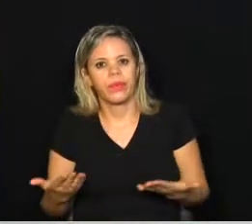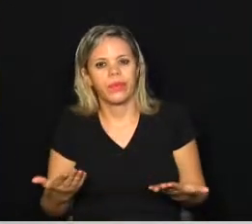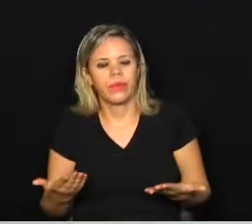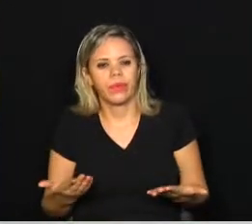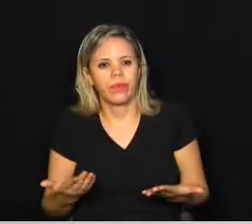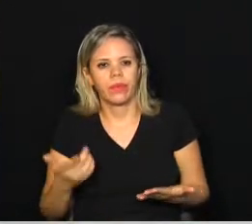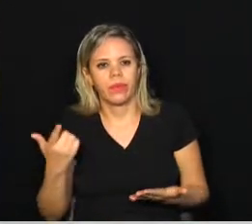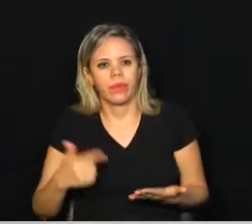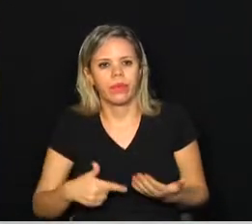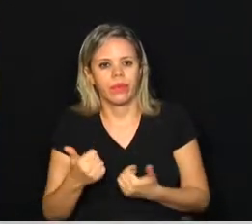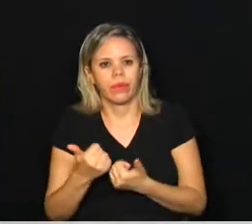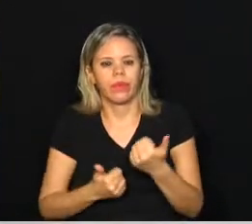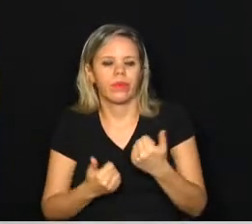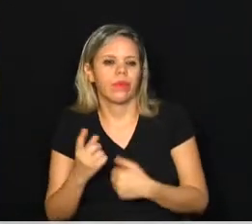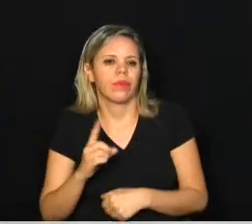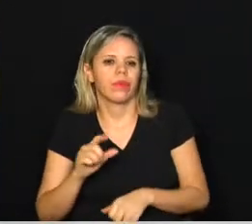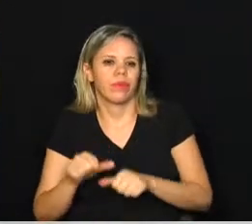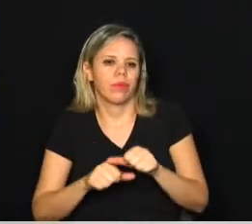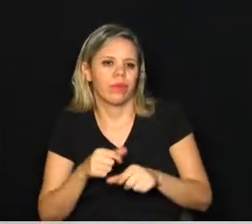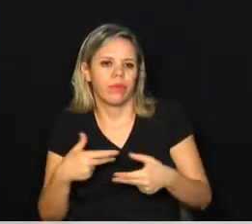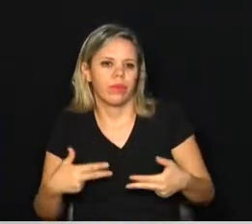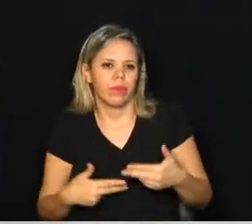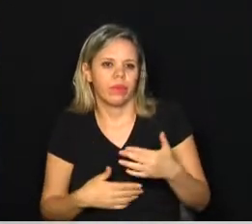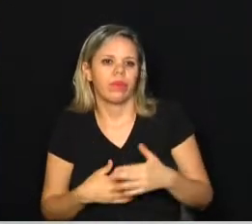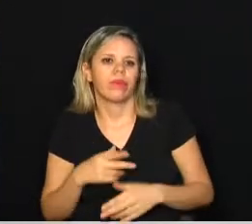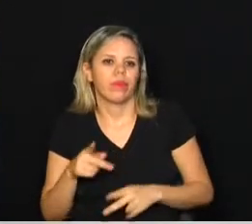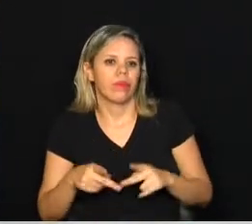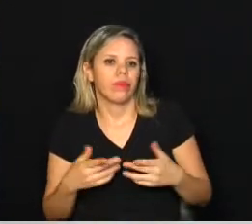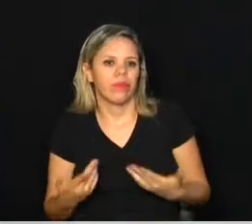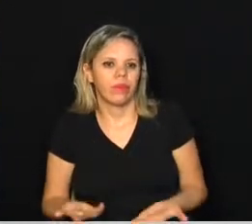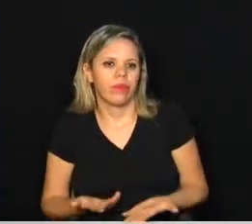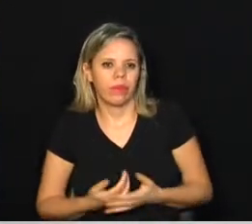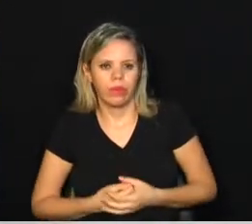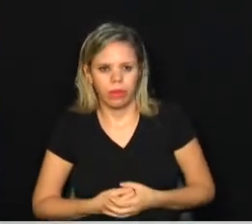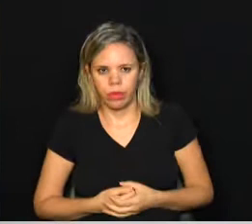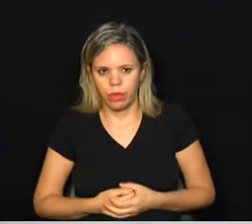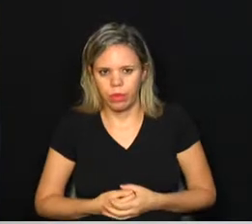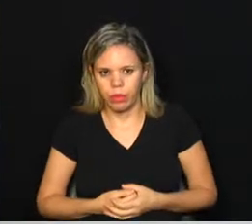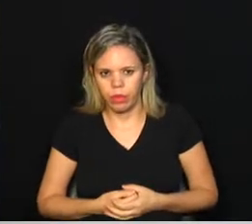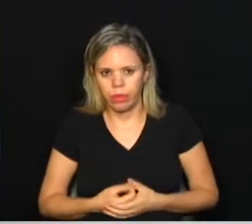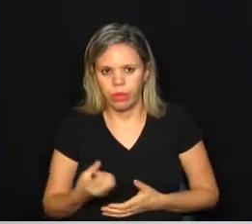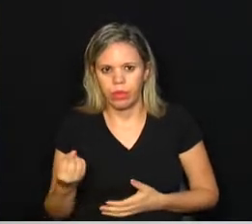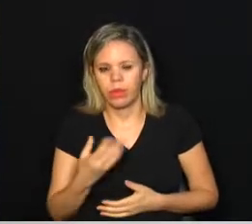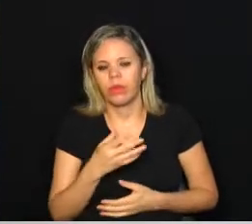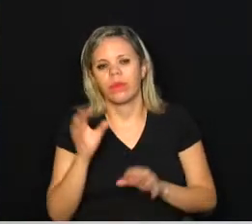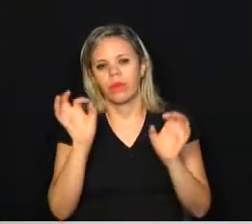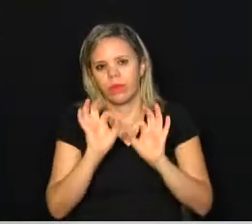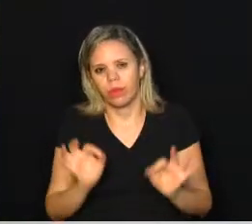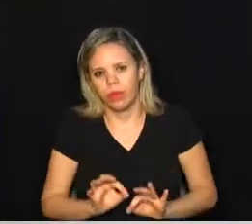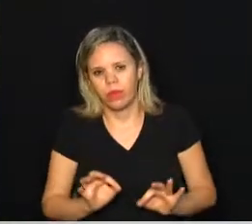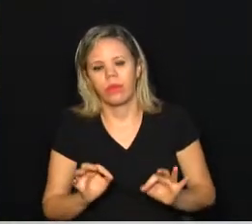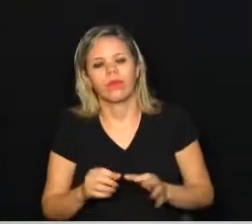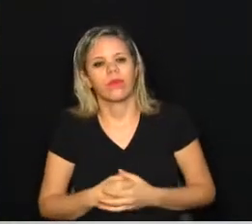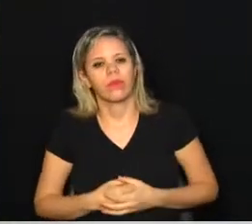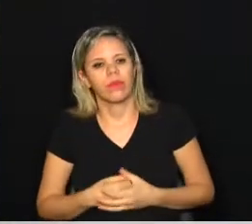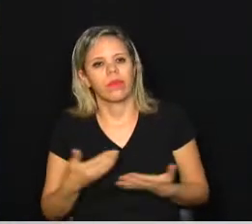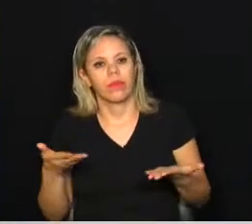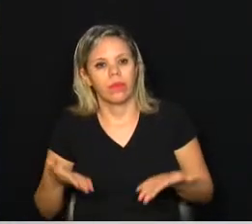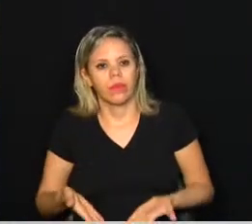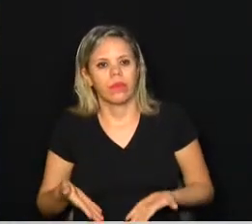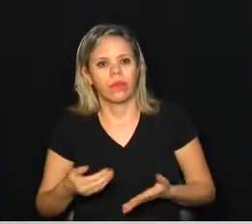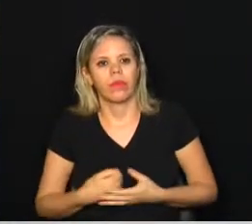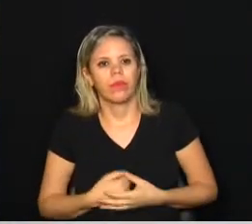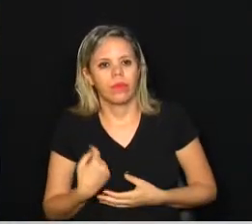uma diretoria ou trocar alguma diretoria, mas nessa nova reestruturação aqui